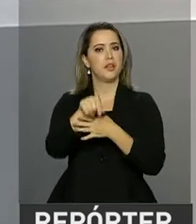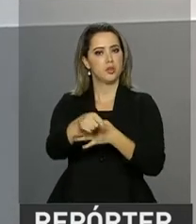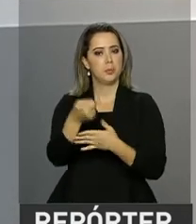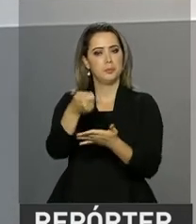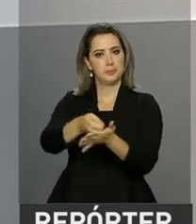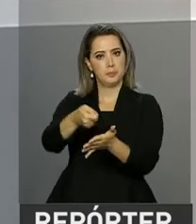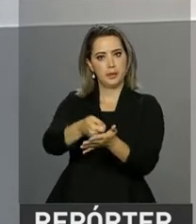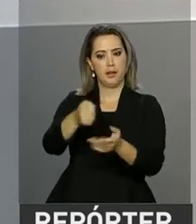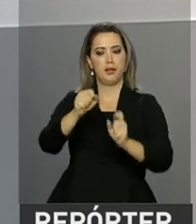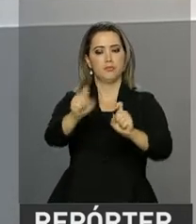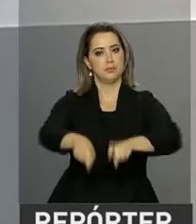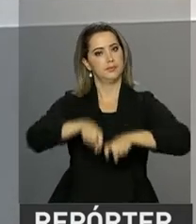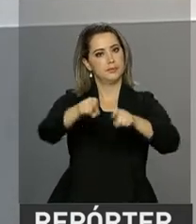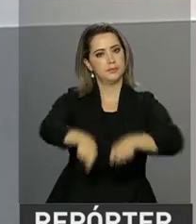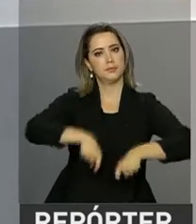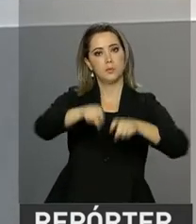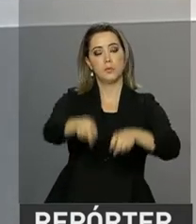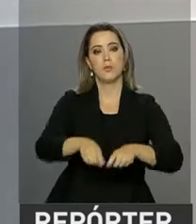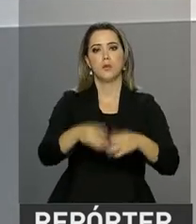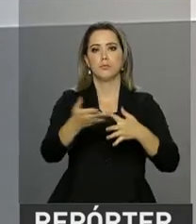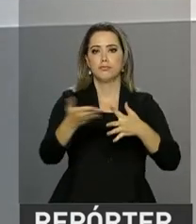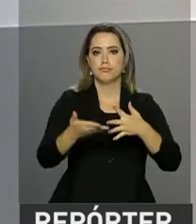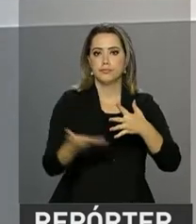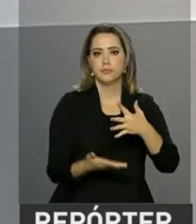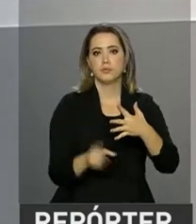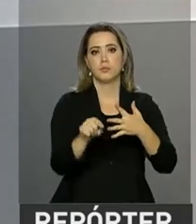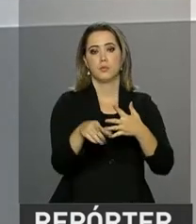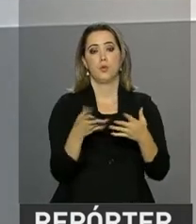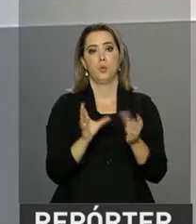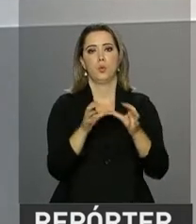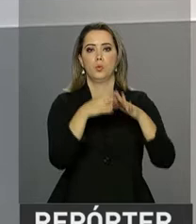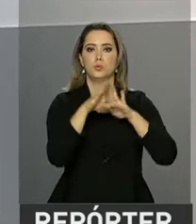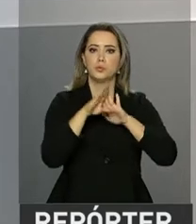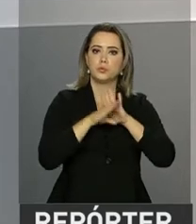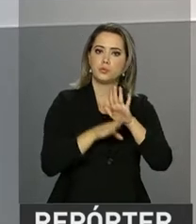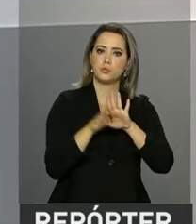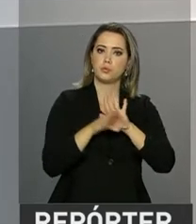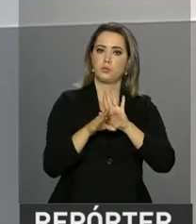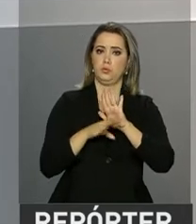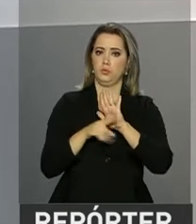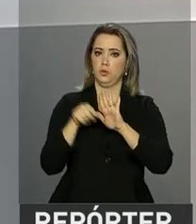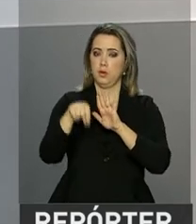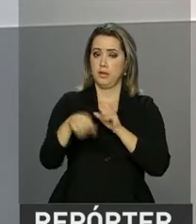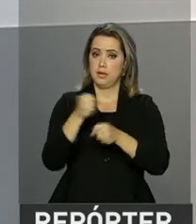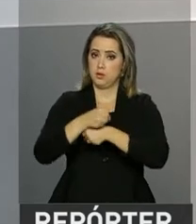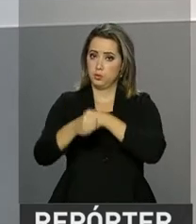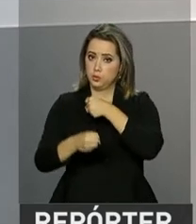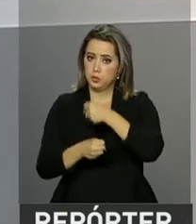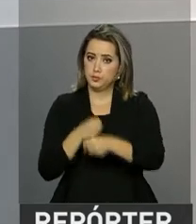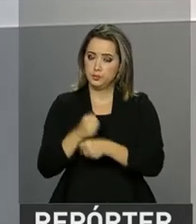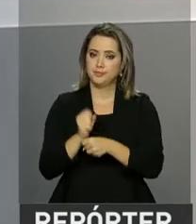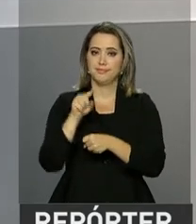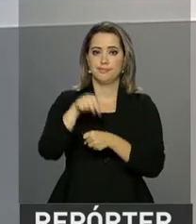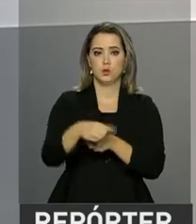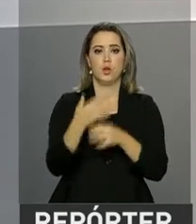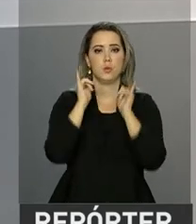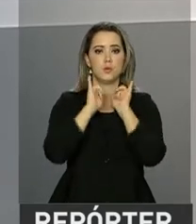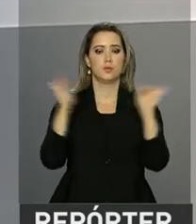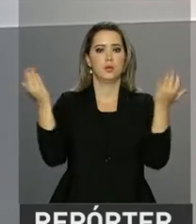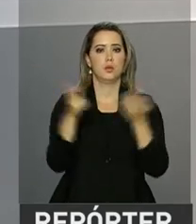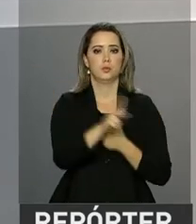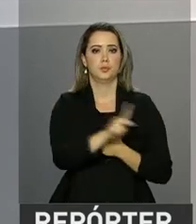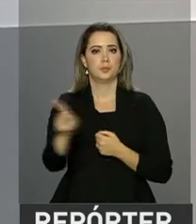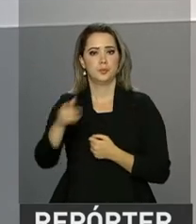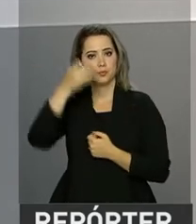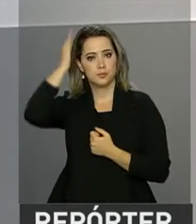produção os recursos fazem parte do plano agrícola e pecuário 2017/2018 anunciado hoje pelo presidente michel